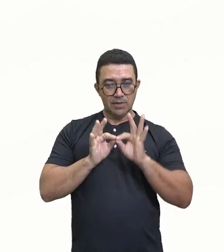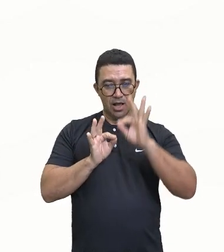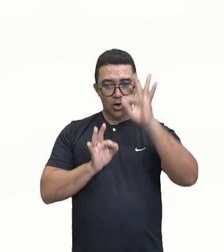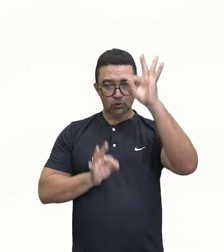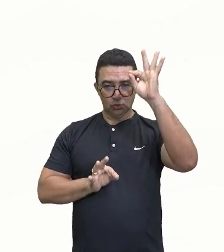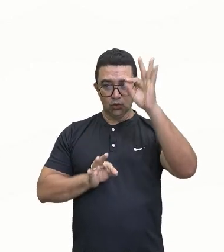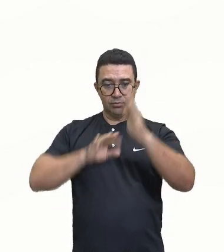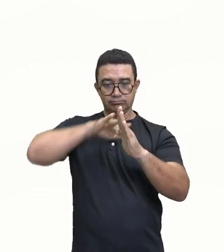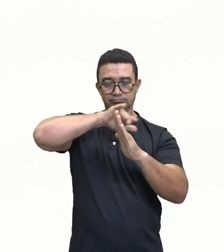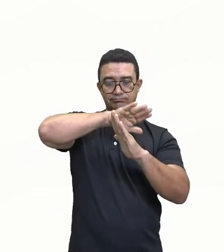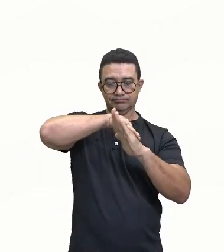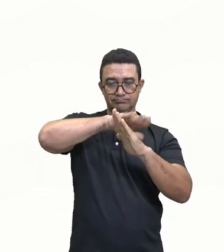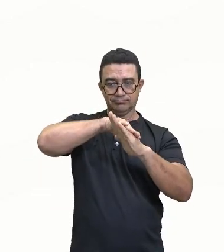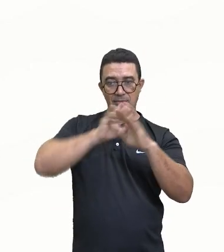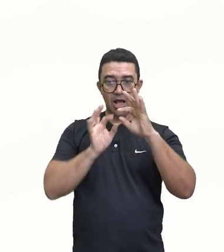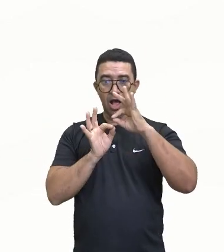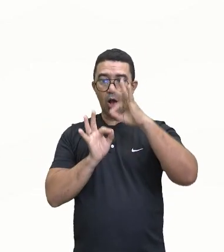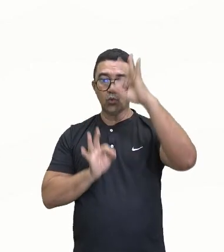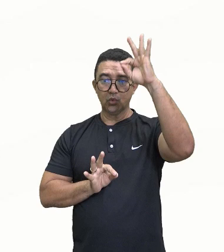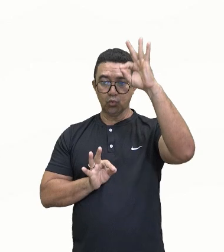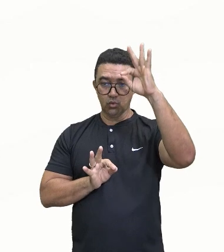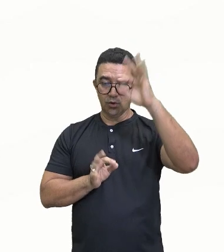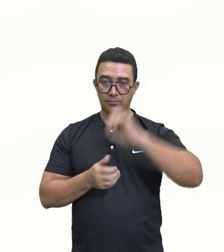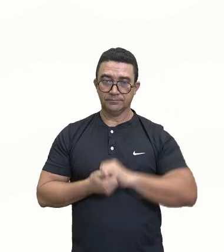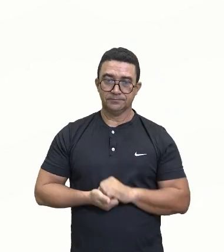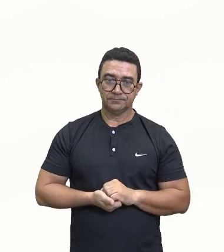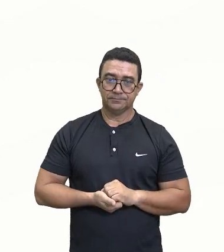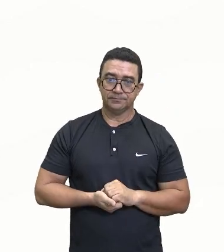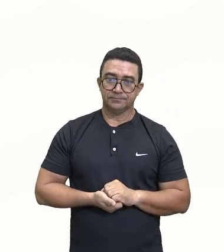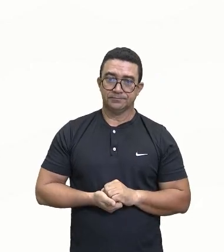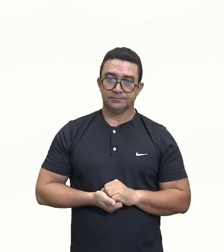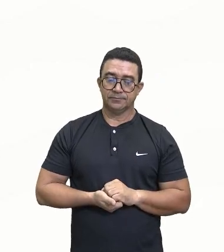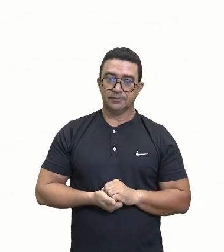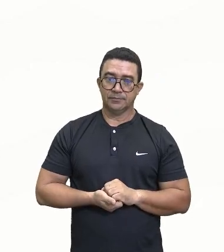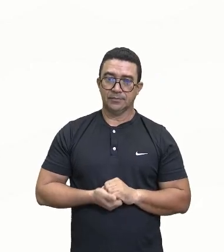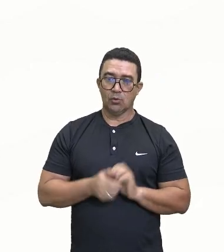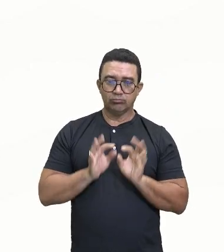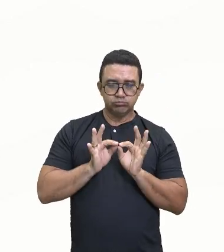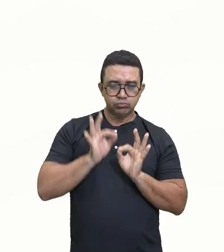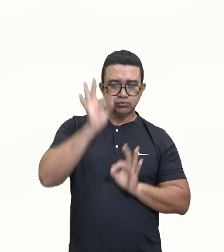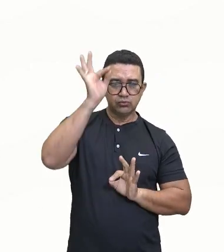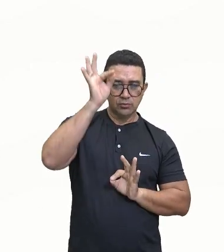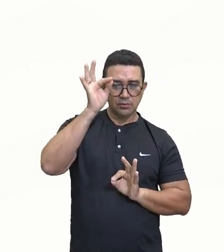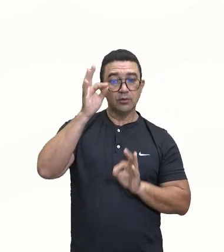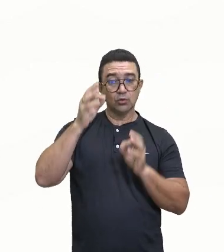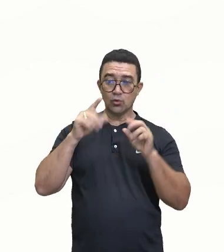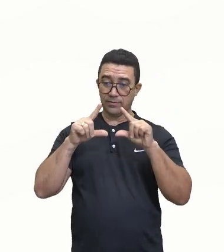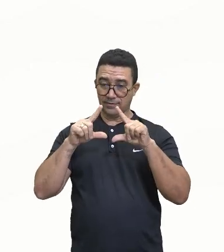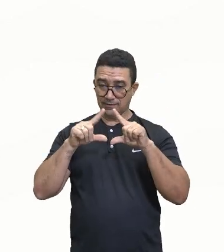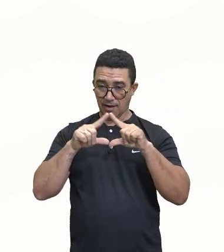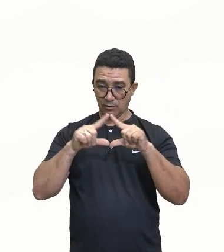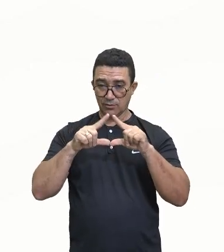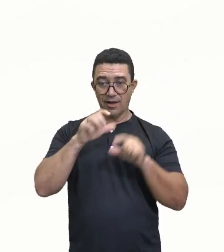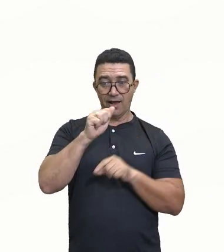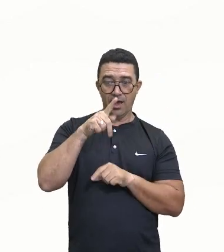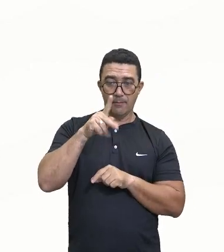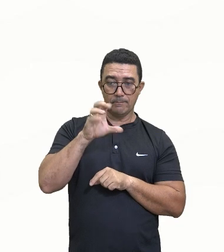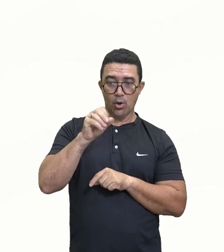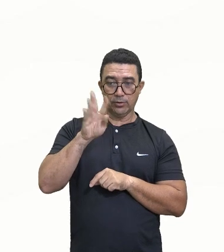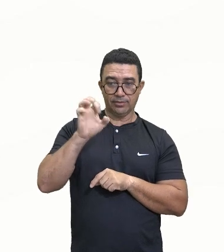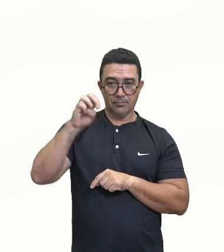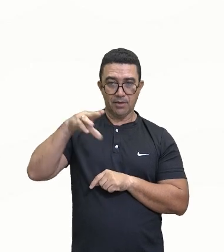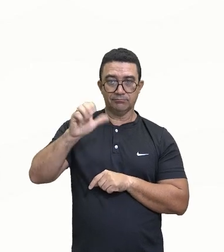face lateral, ou seja, a altura do triângulo. Então, o apótema é essa altura aqui,